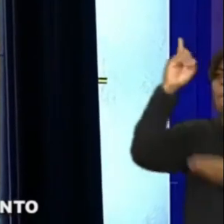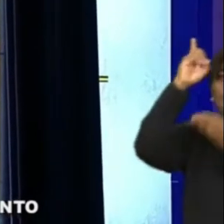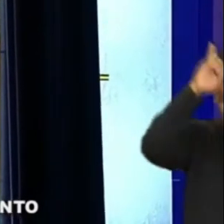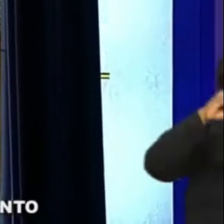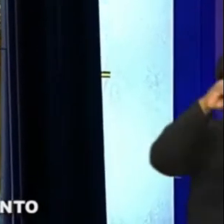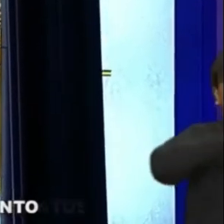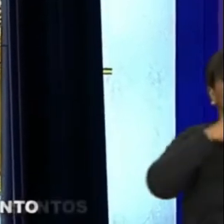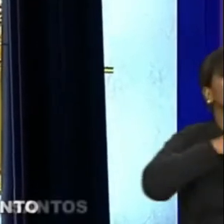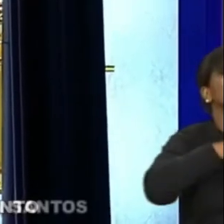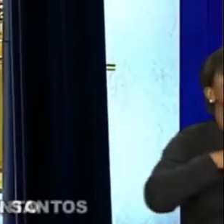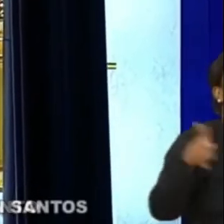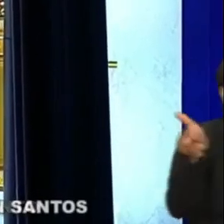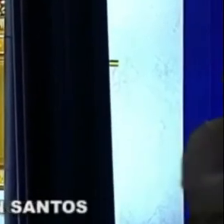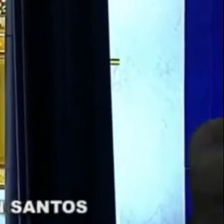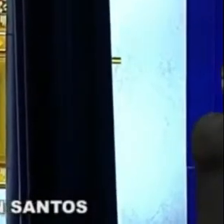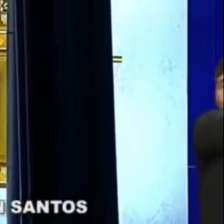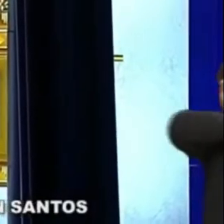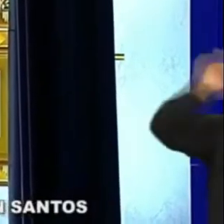que existe.